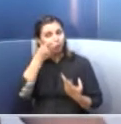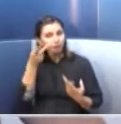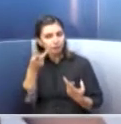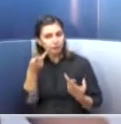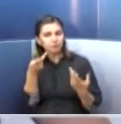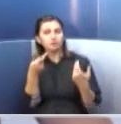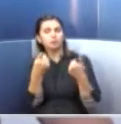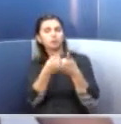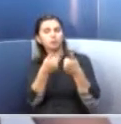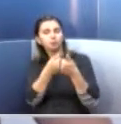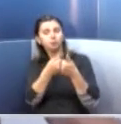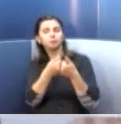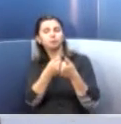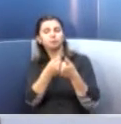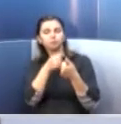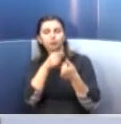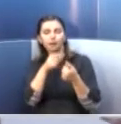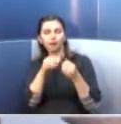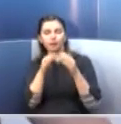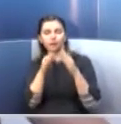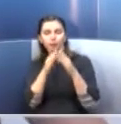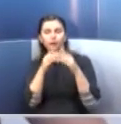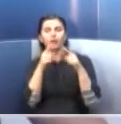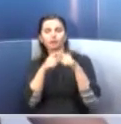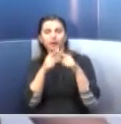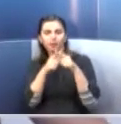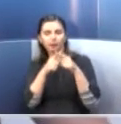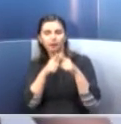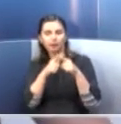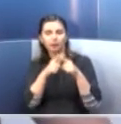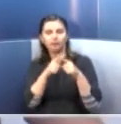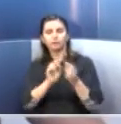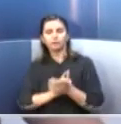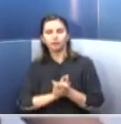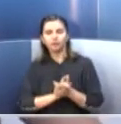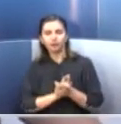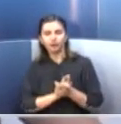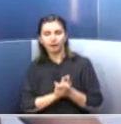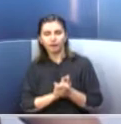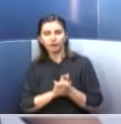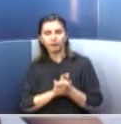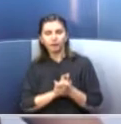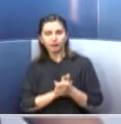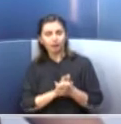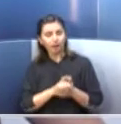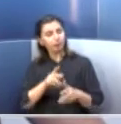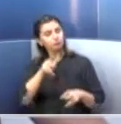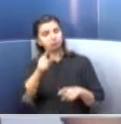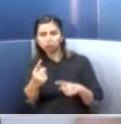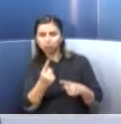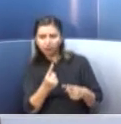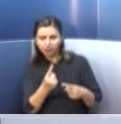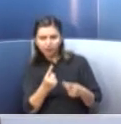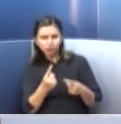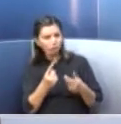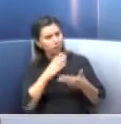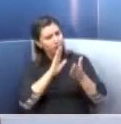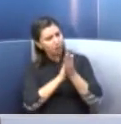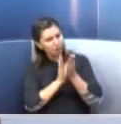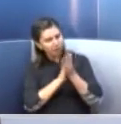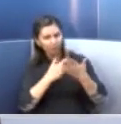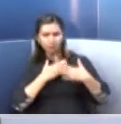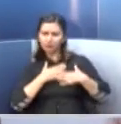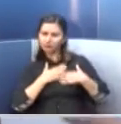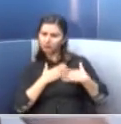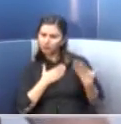Igreja Santo Antônio, e uma das pessoas que eu estava reunido veio me parabenizar como se, de fato, fosse eu que tivesse feito os trabalhos ali